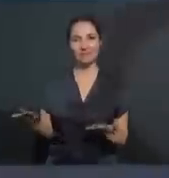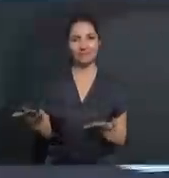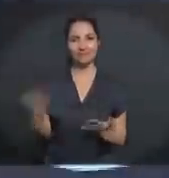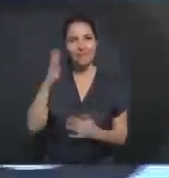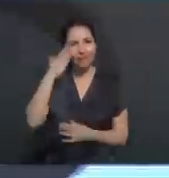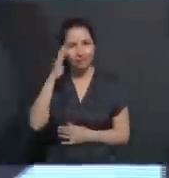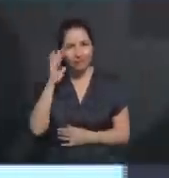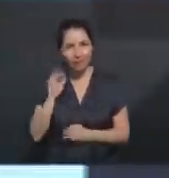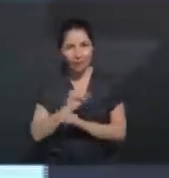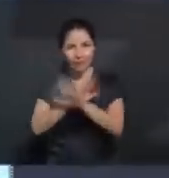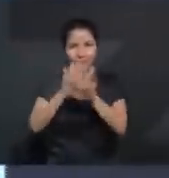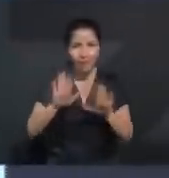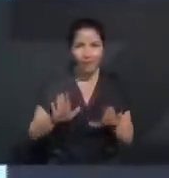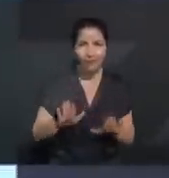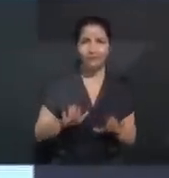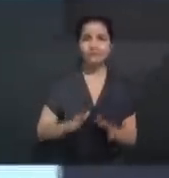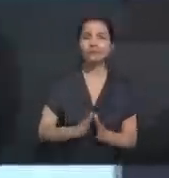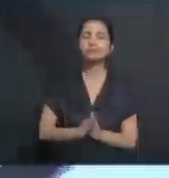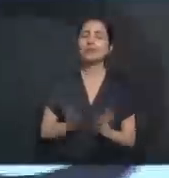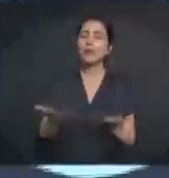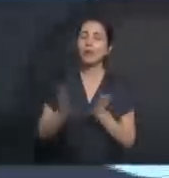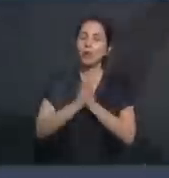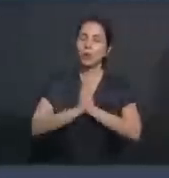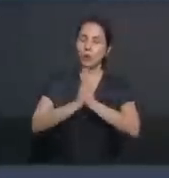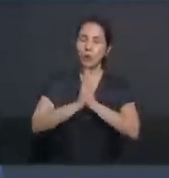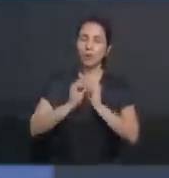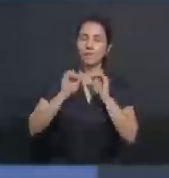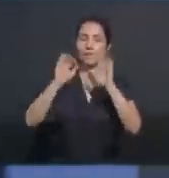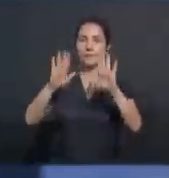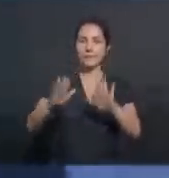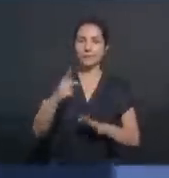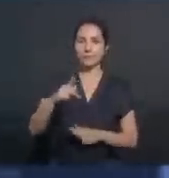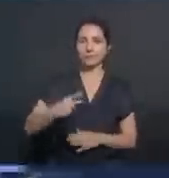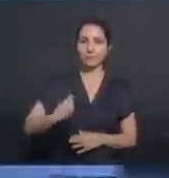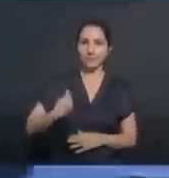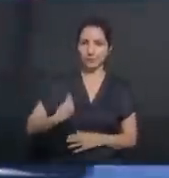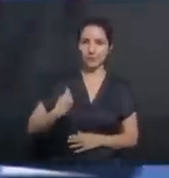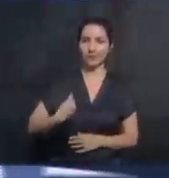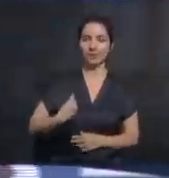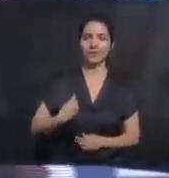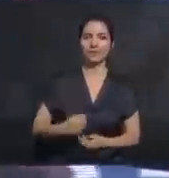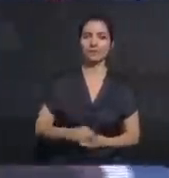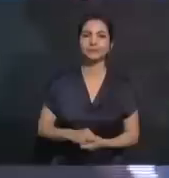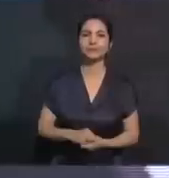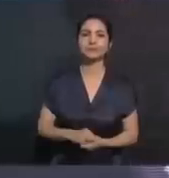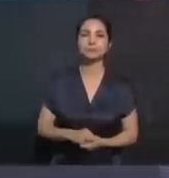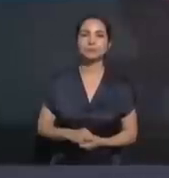hoje? Então eu quero orar com você e colocar sua vida aqui diante do Senhor.